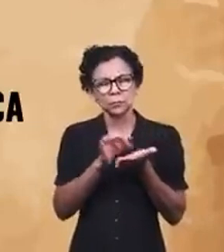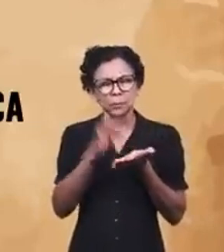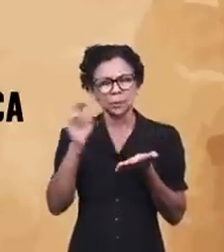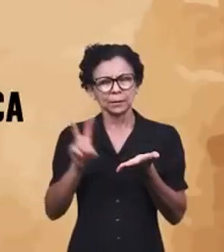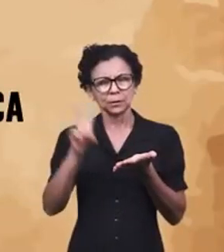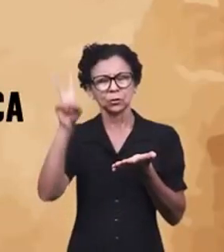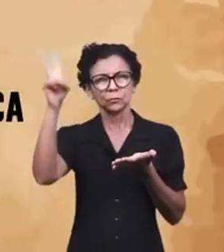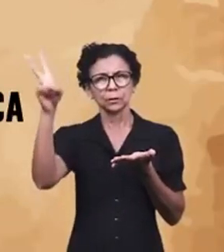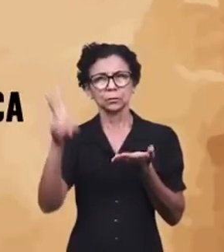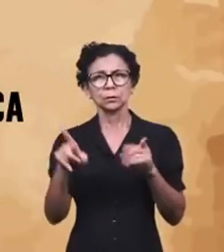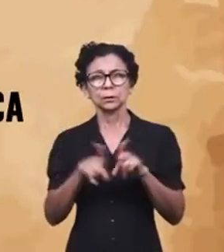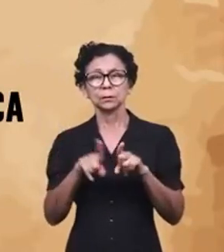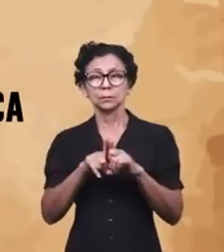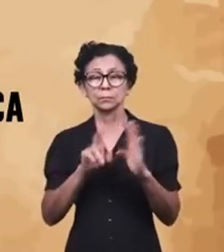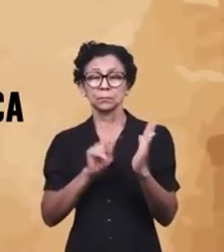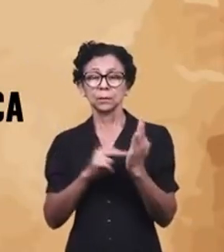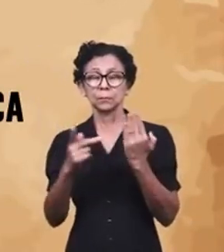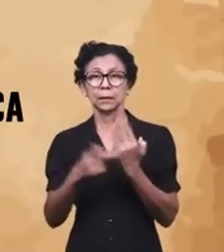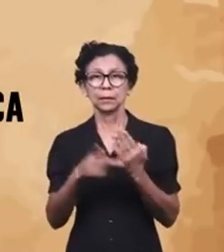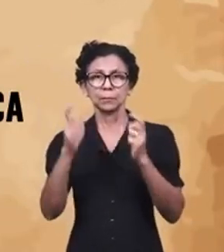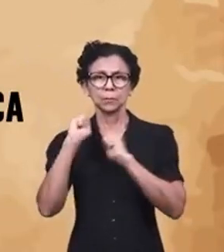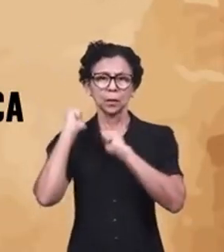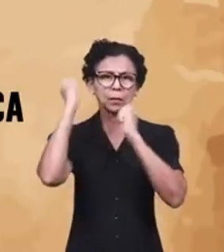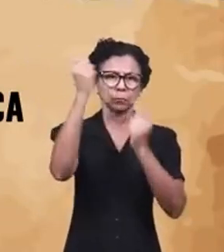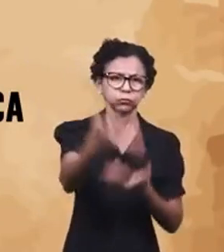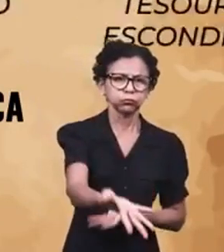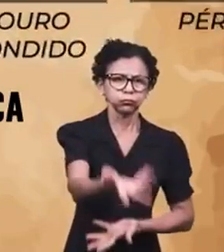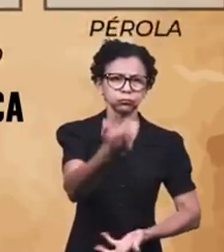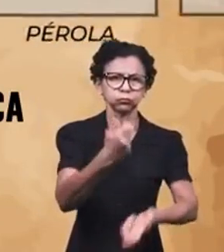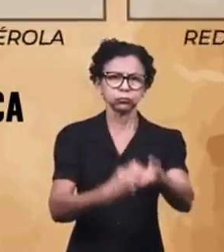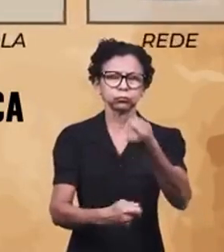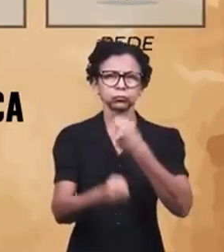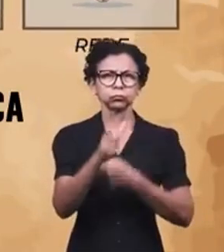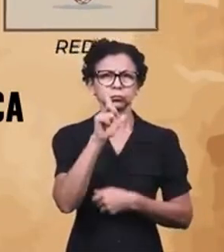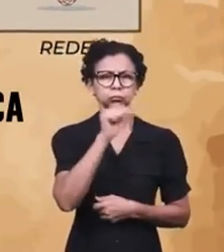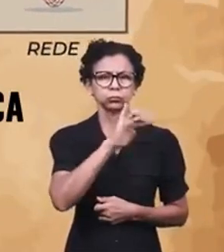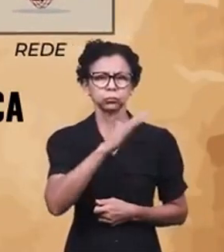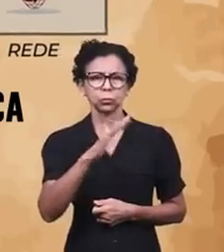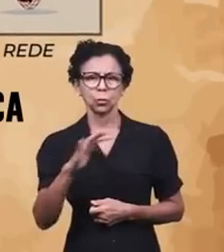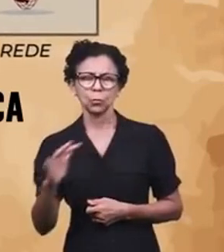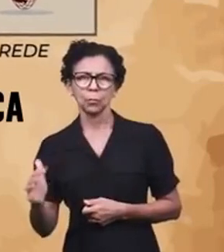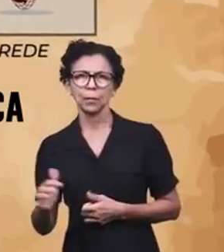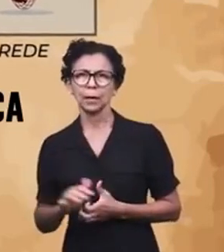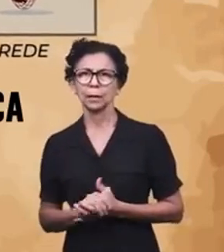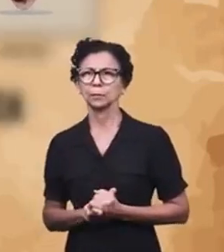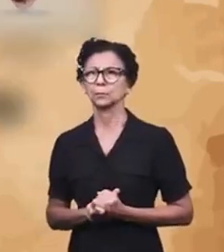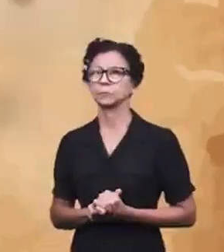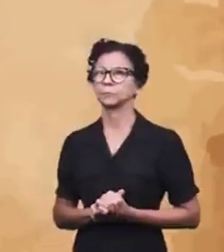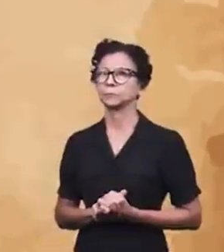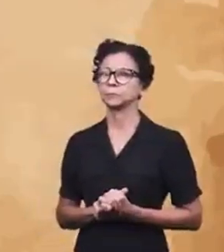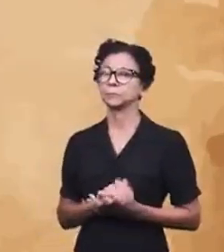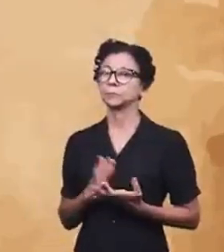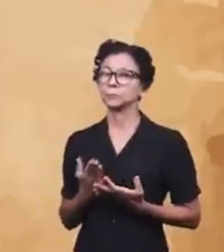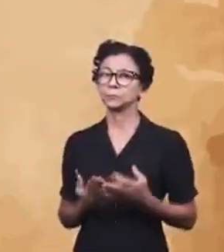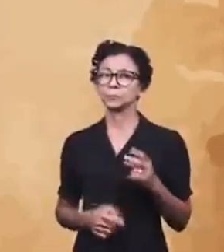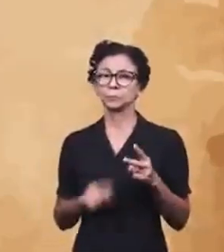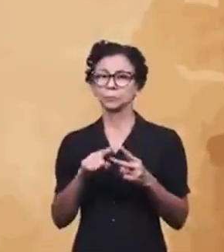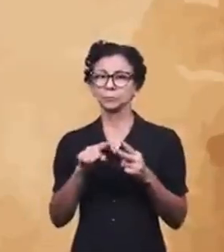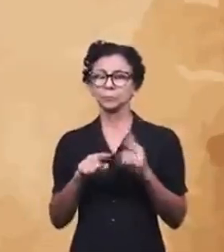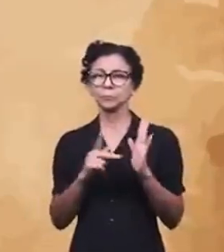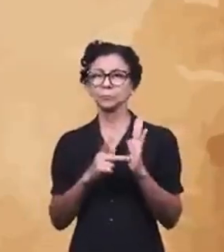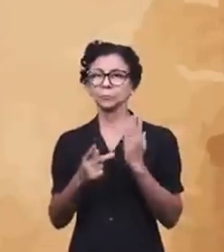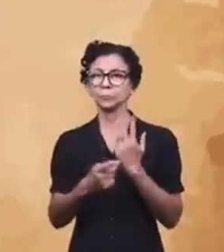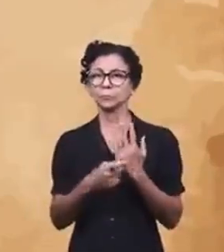mar. Ao proferir as 7 parábolas do reino, a recomendação do Senhor Jesus em 2 delas foi: "Quem